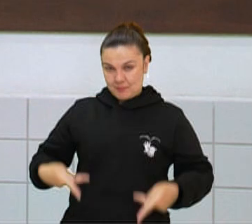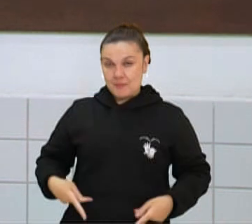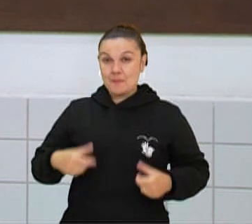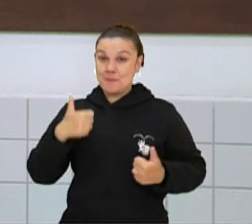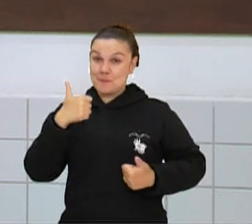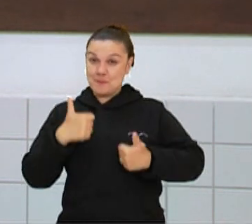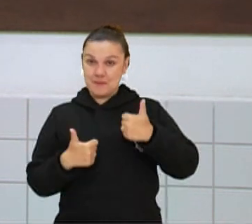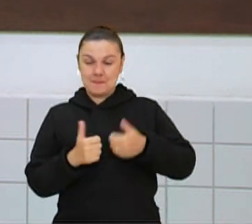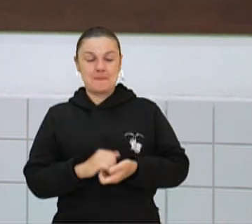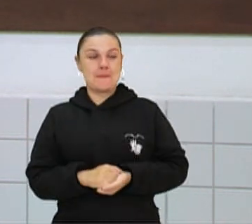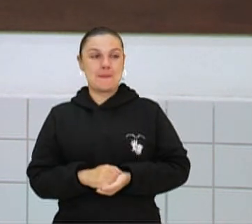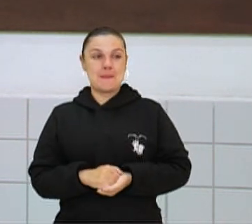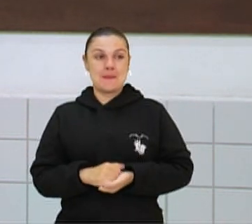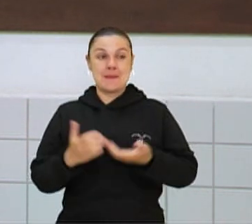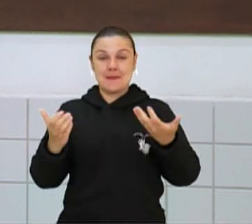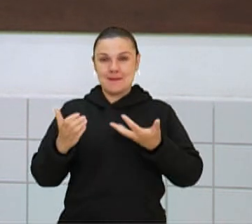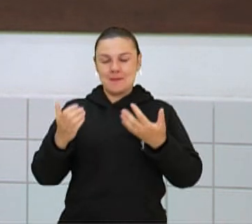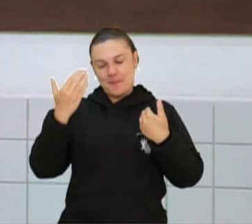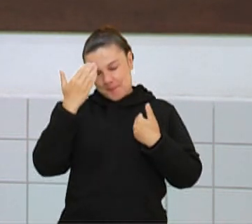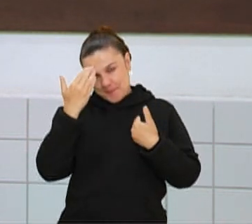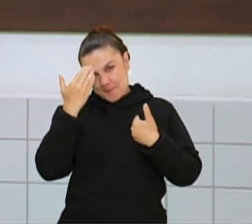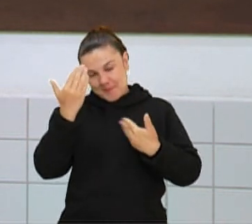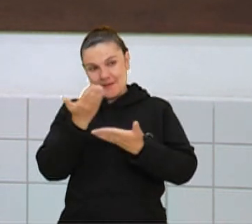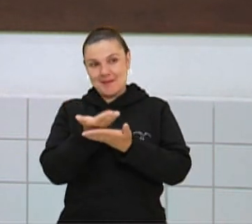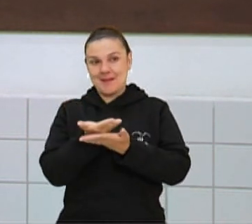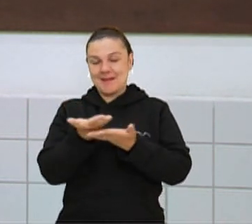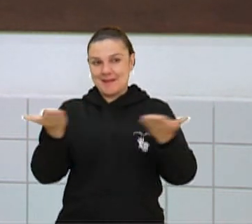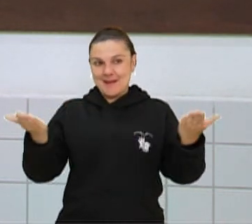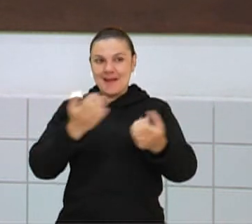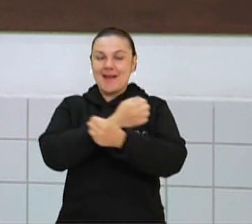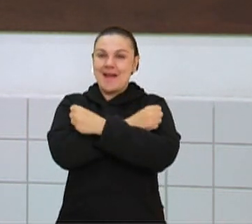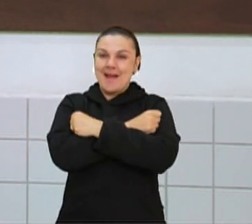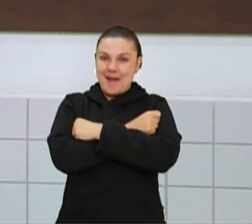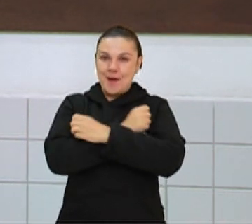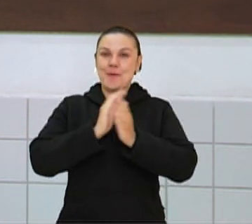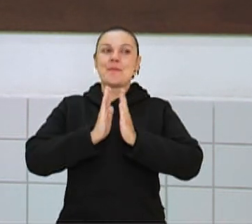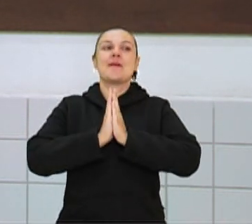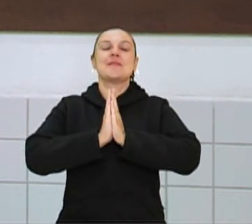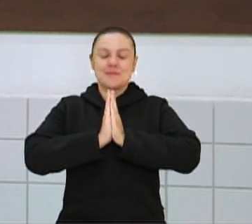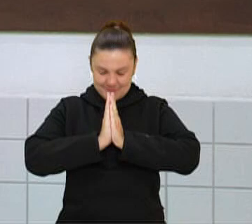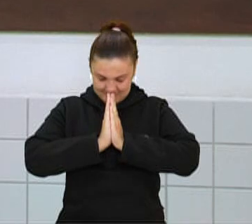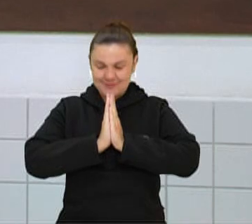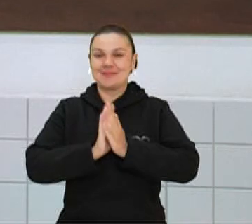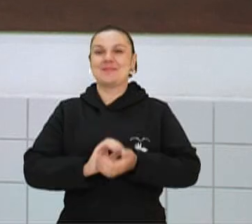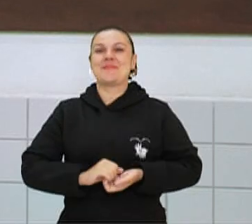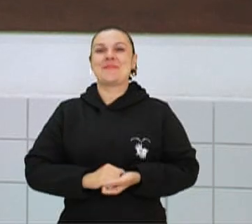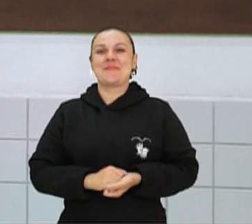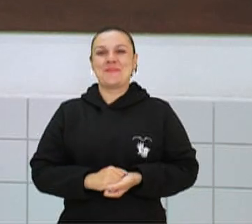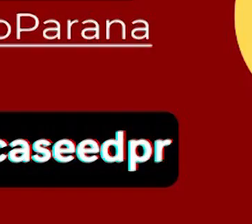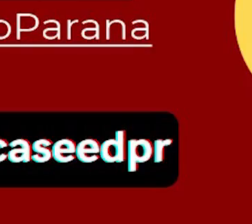tudo bem? Então, gostaria de deixar o meu muito obrigado, um abraço para vocês aí, tchau, tchau.